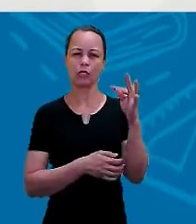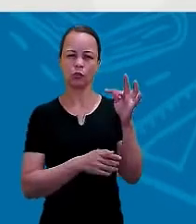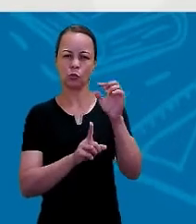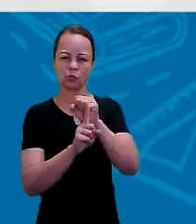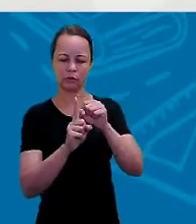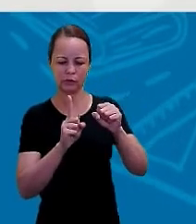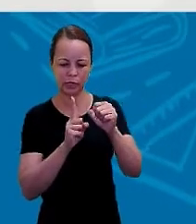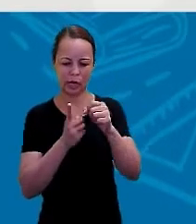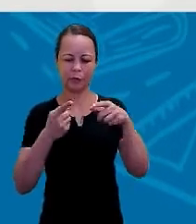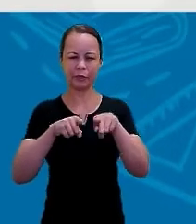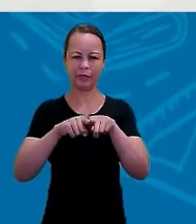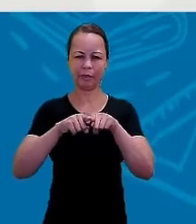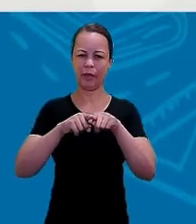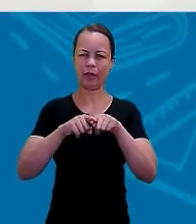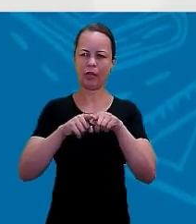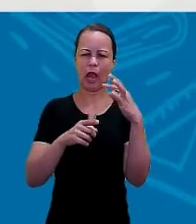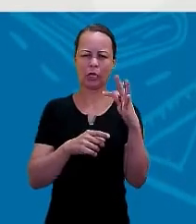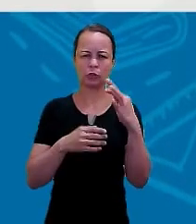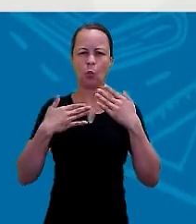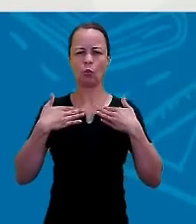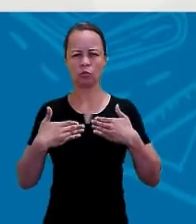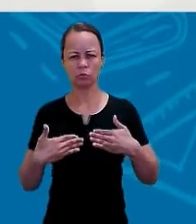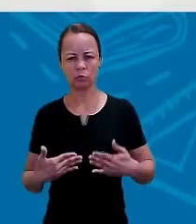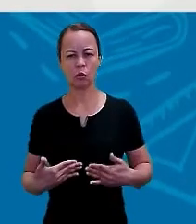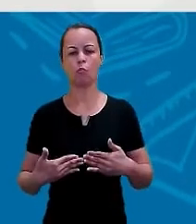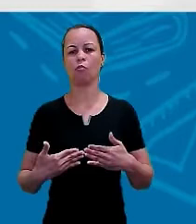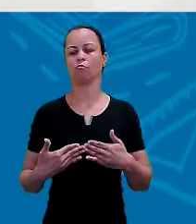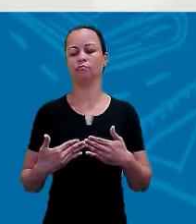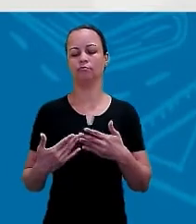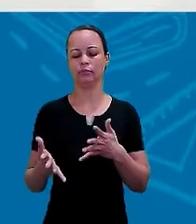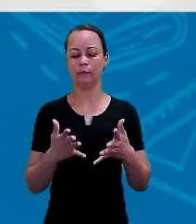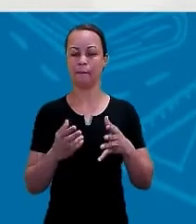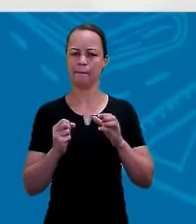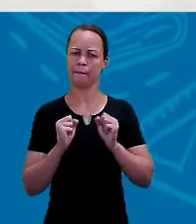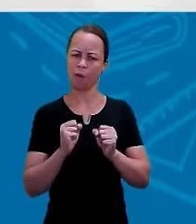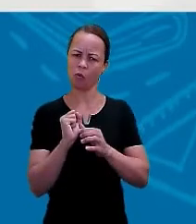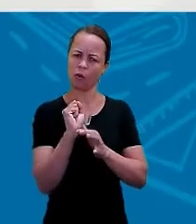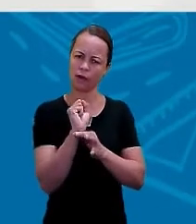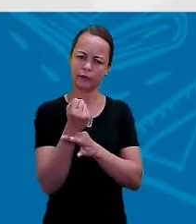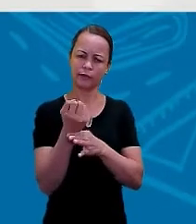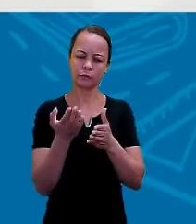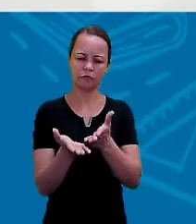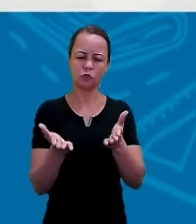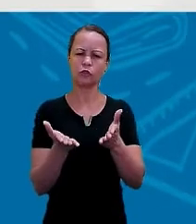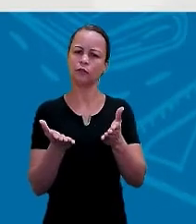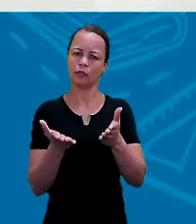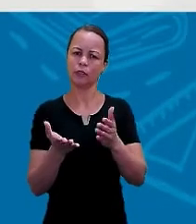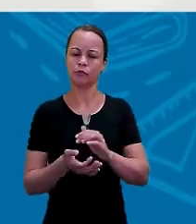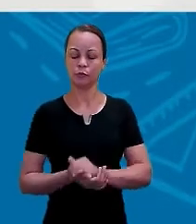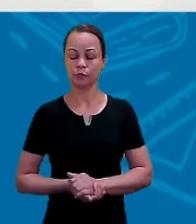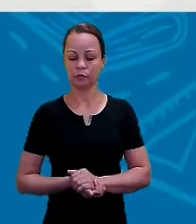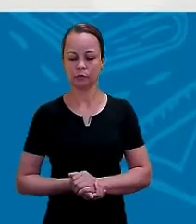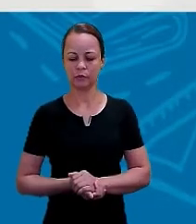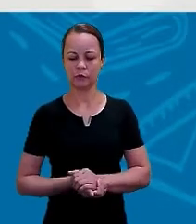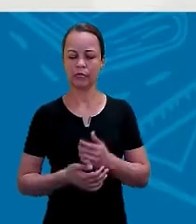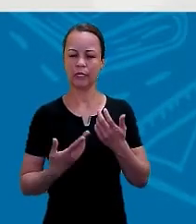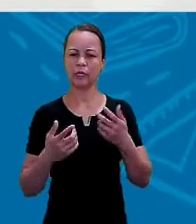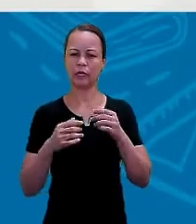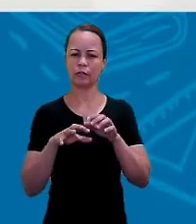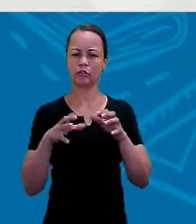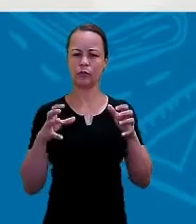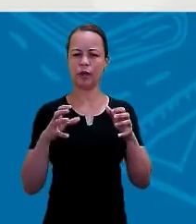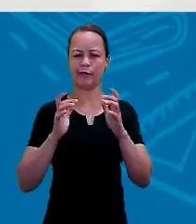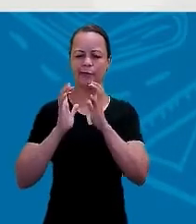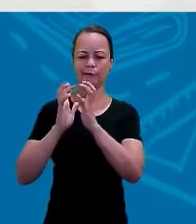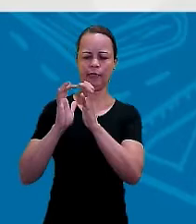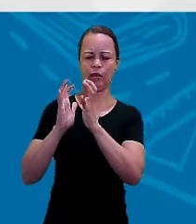física, a gente pode até garantir para você com muita tranquilidade que a mesma rede neural, ela